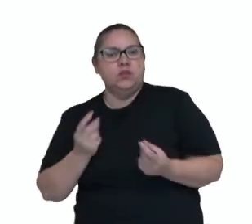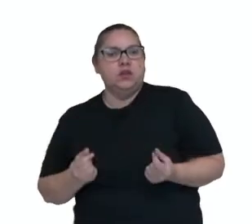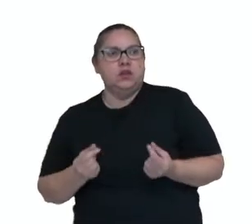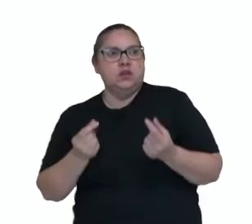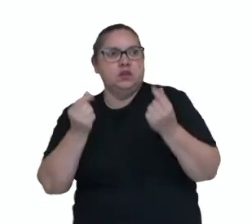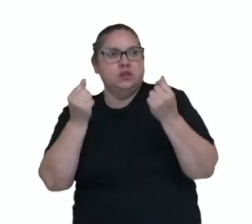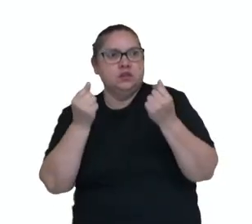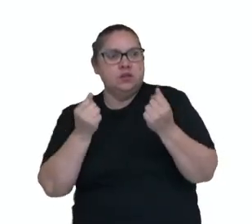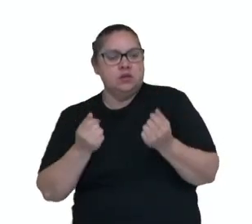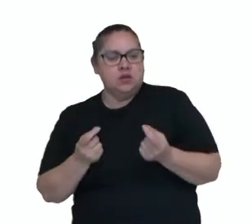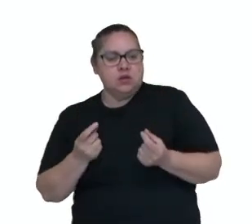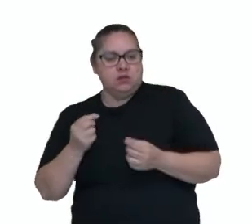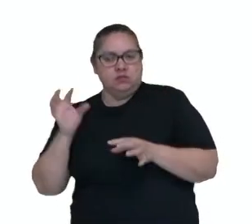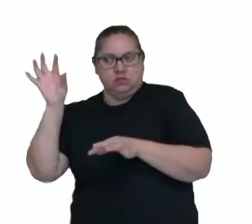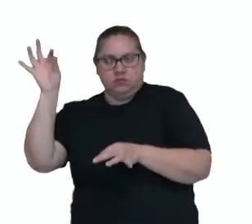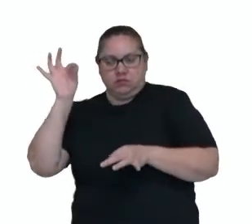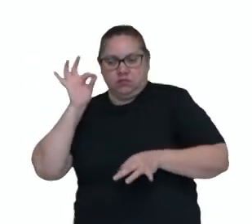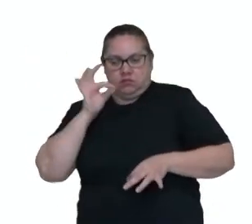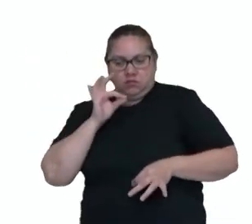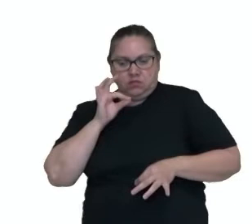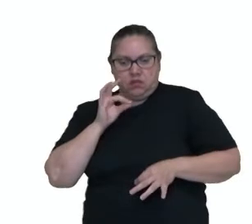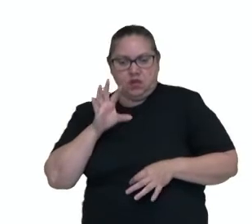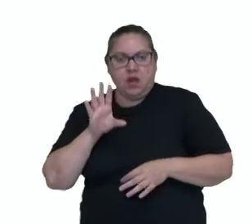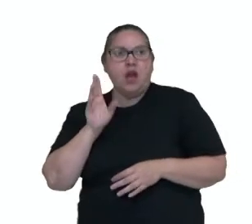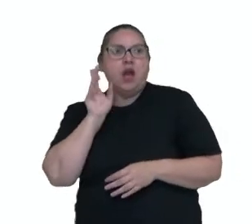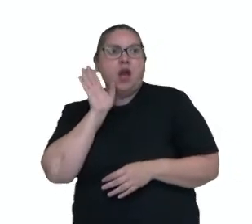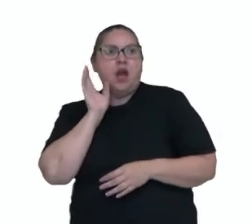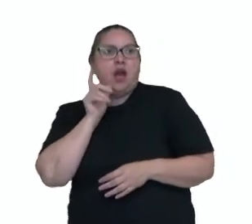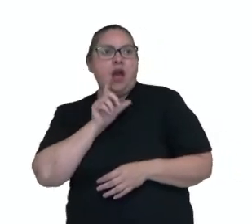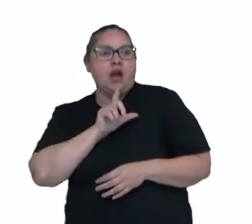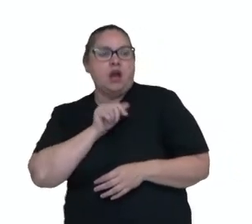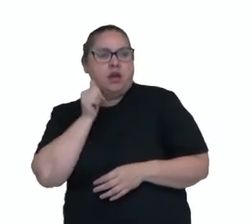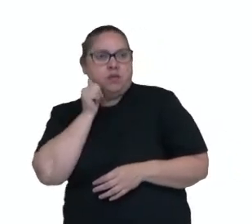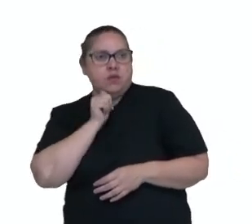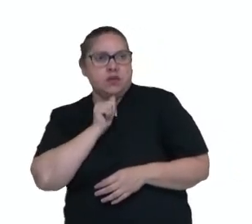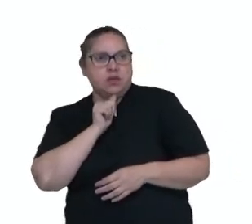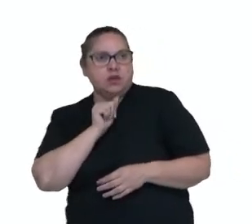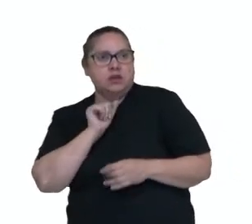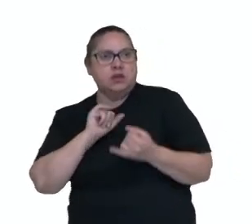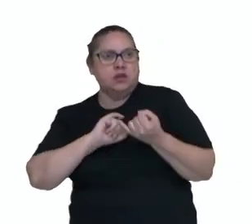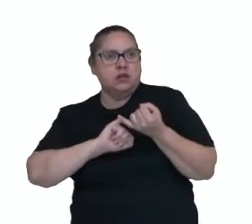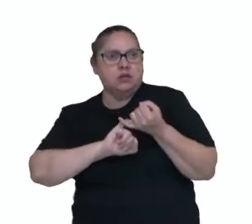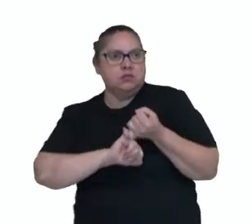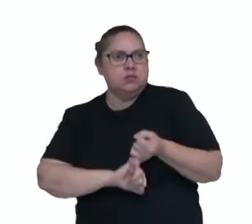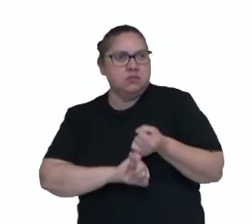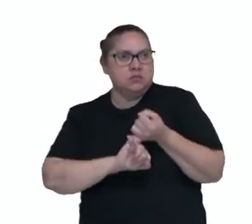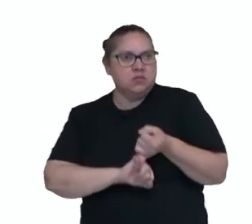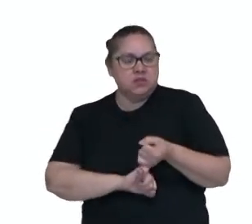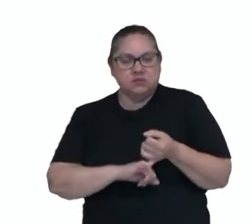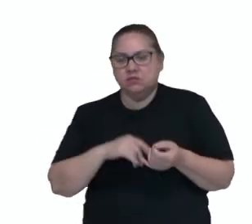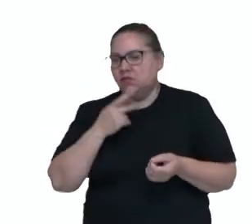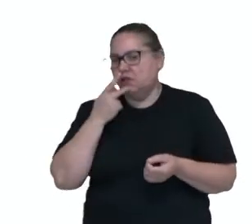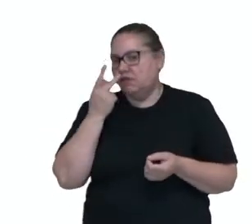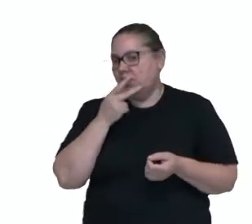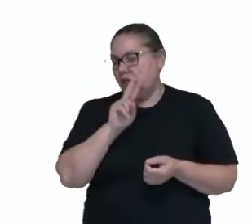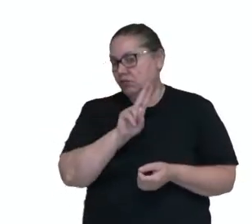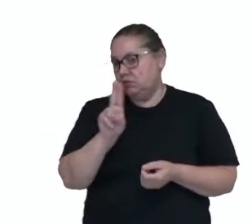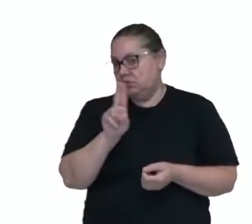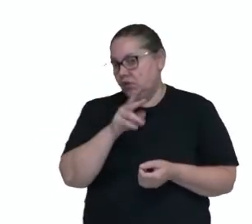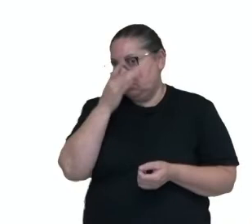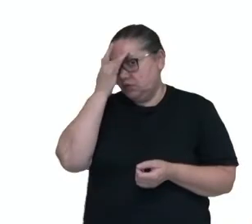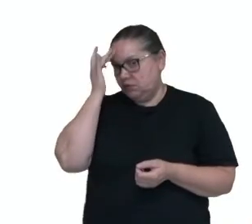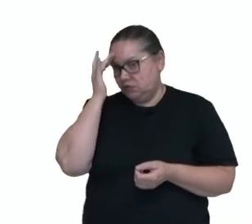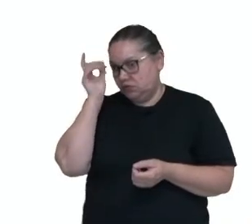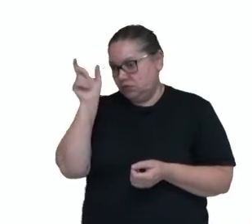moral do infanção, de cuja mulher é amante, deprecia-o, apesar de não citar o nome da pessoa